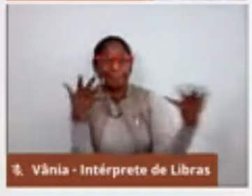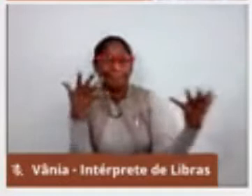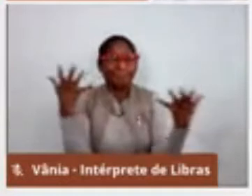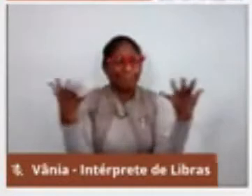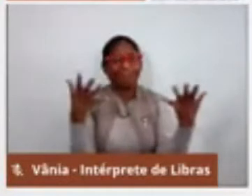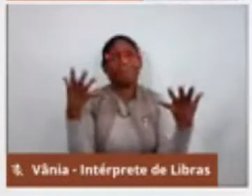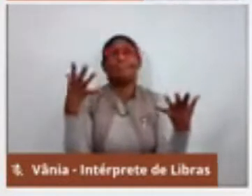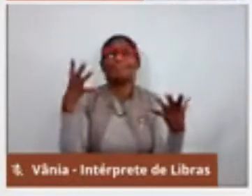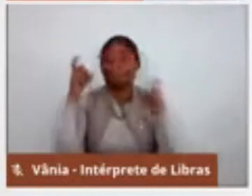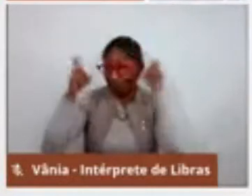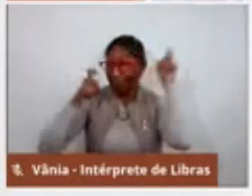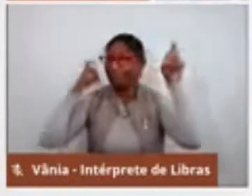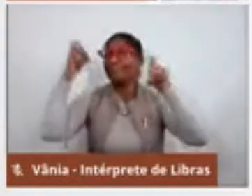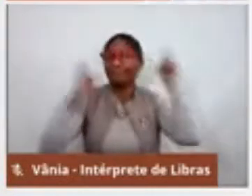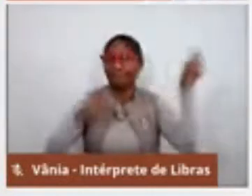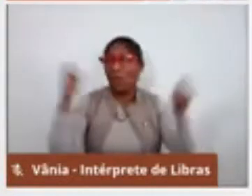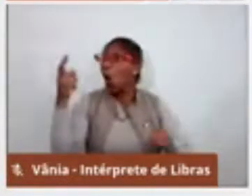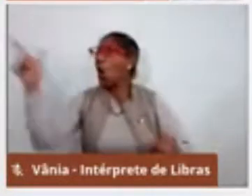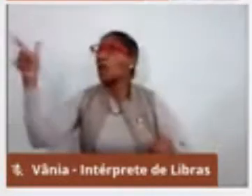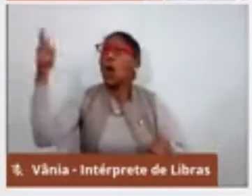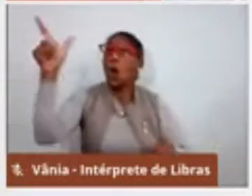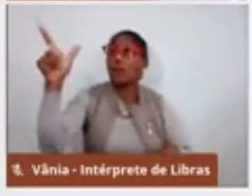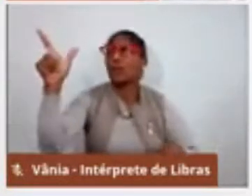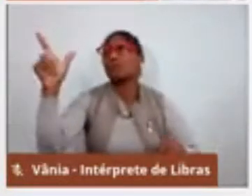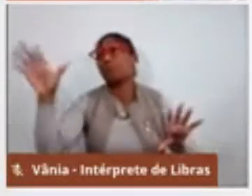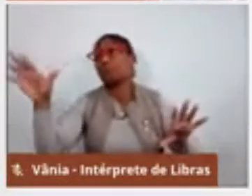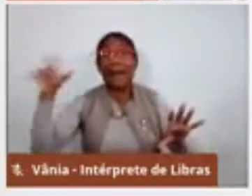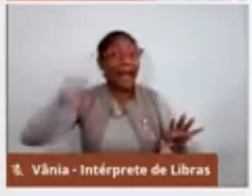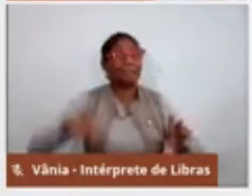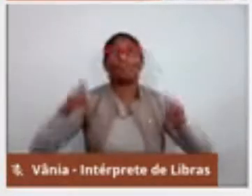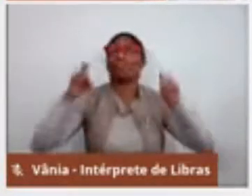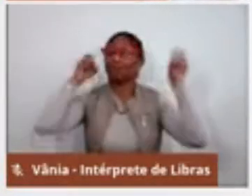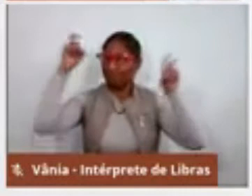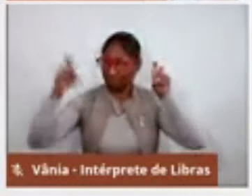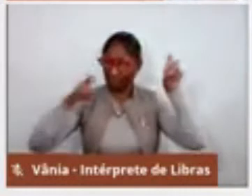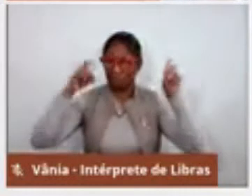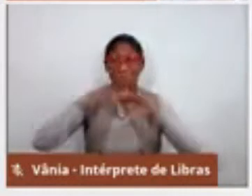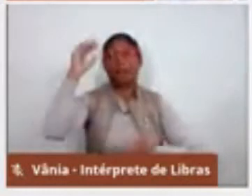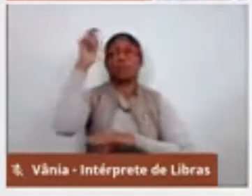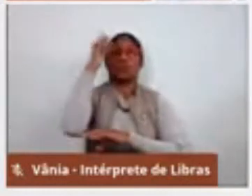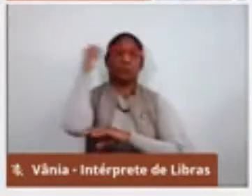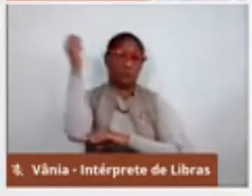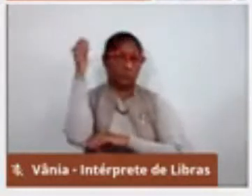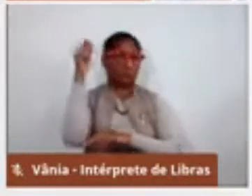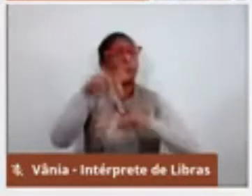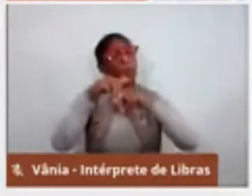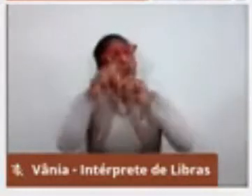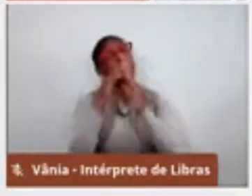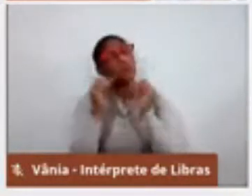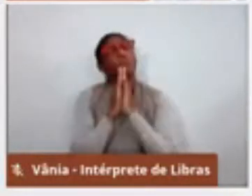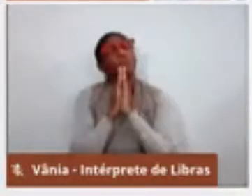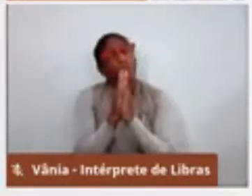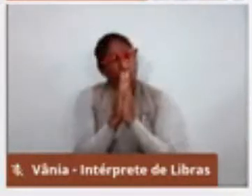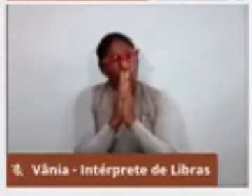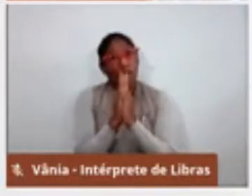mais preocupante do que todas as outras regiões no estado do Rio Grande do Sul, e que nos faz renovar o apelo a todos